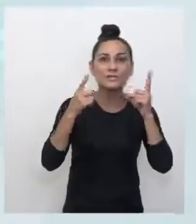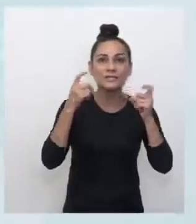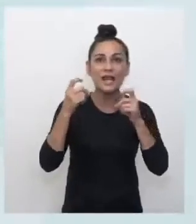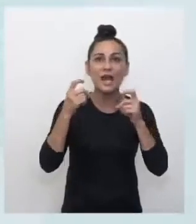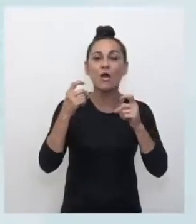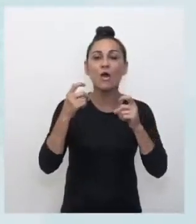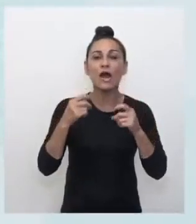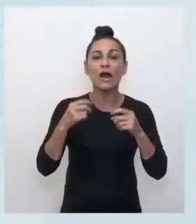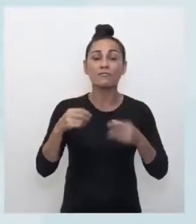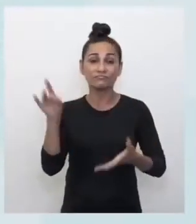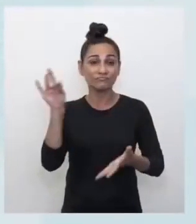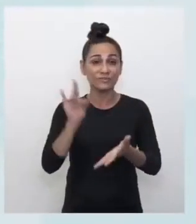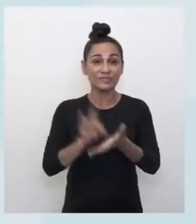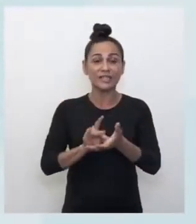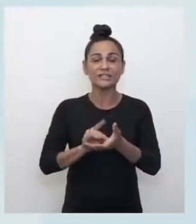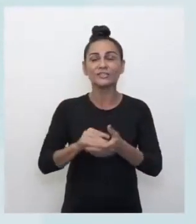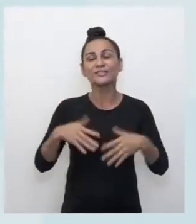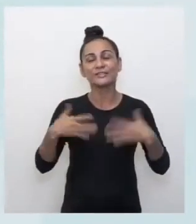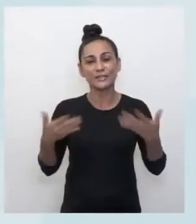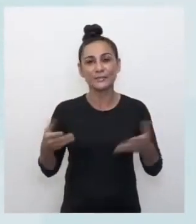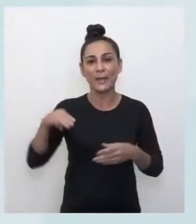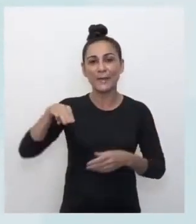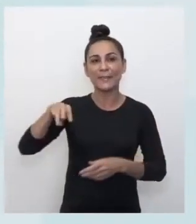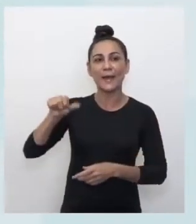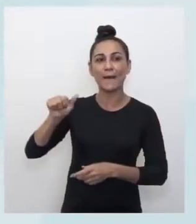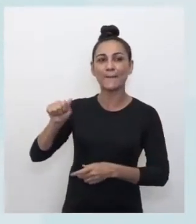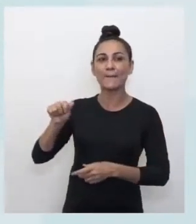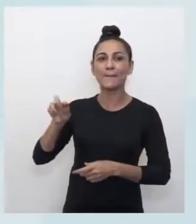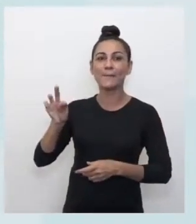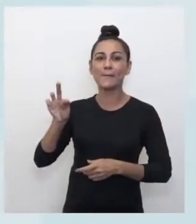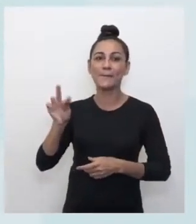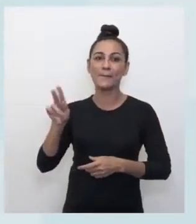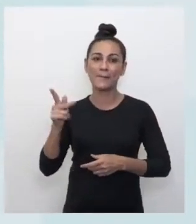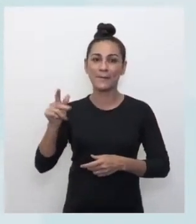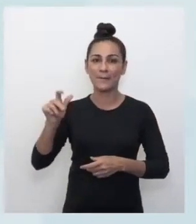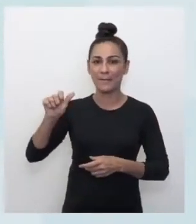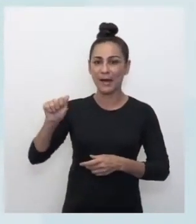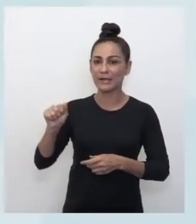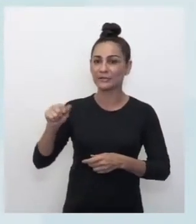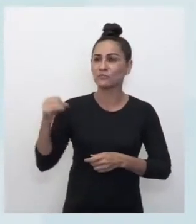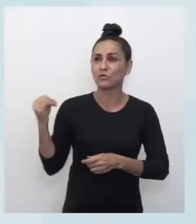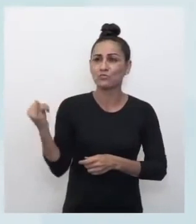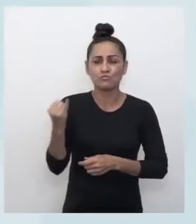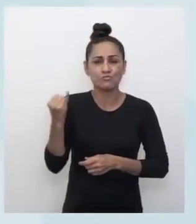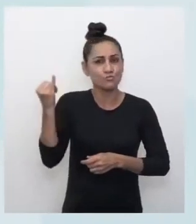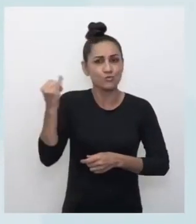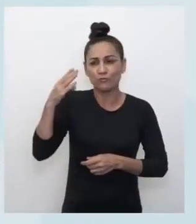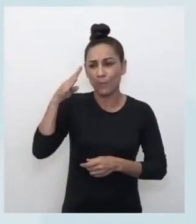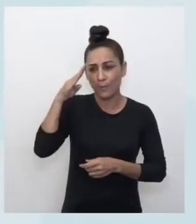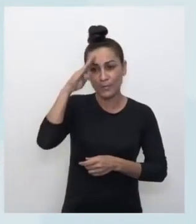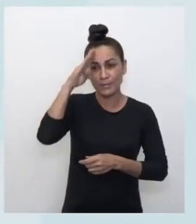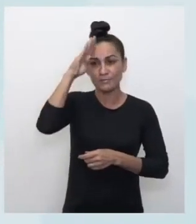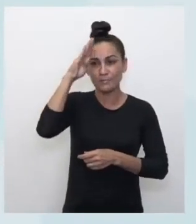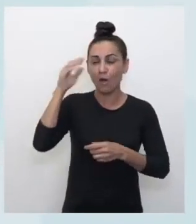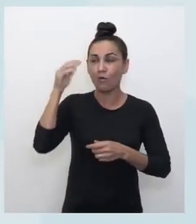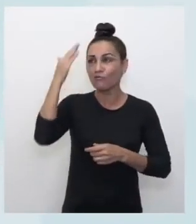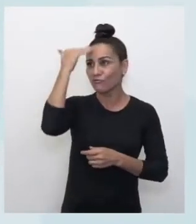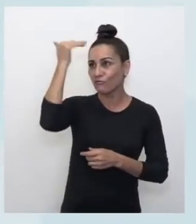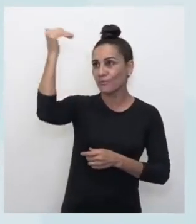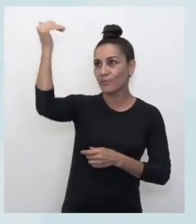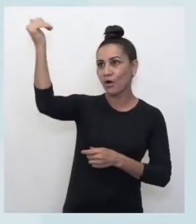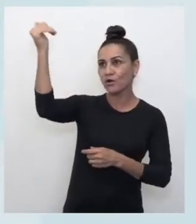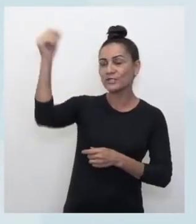dança moderna sem falar da grande Martha Graham, né? Que foi uma grande dançarina, que ela denota